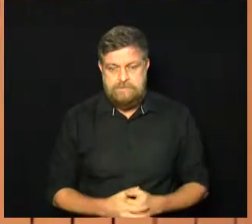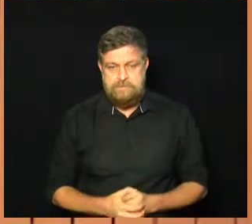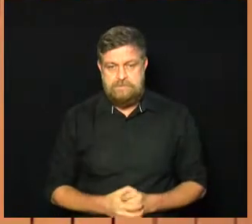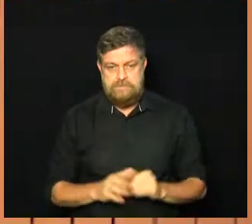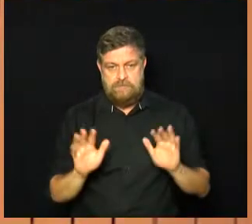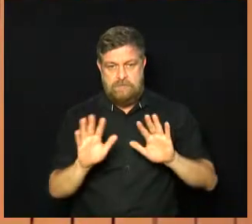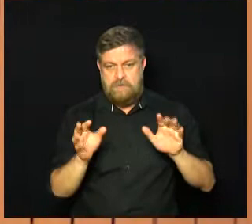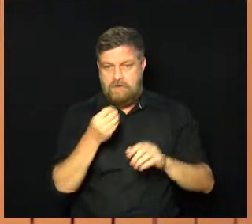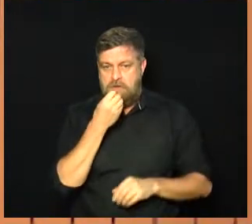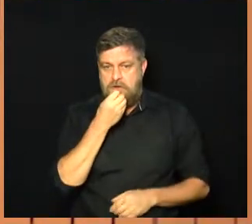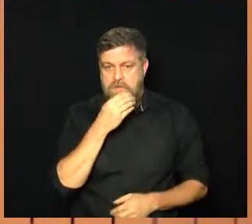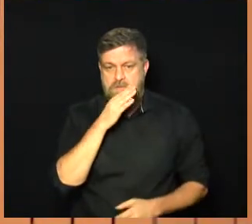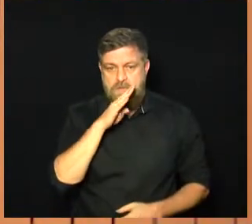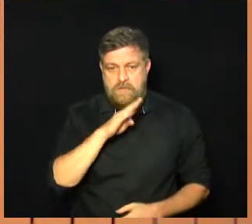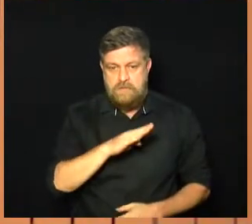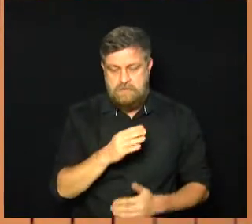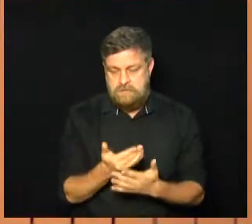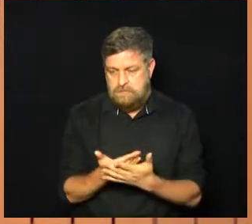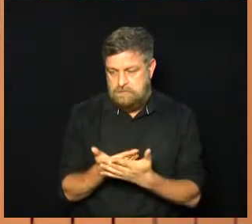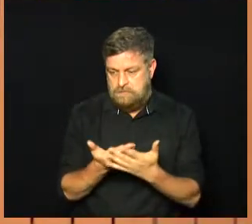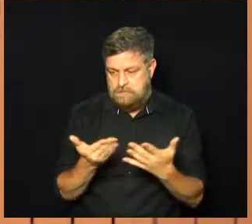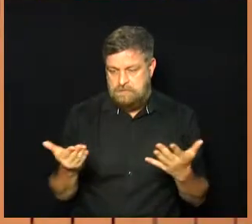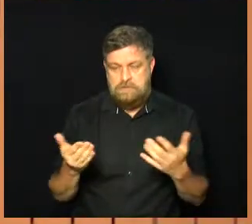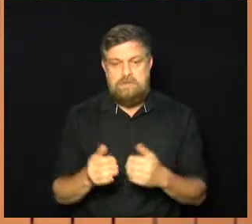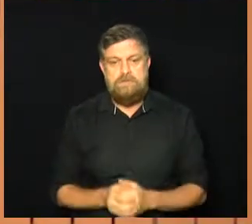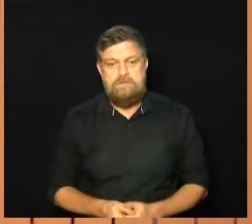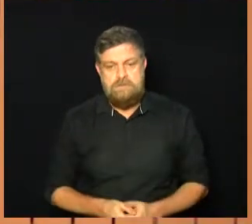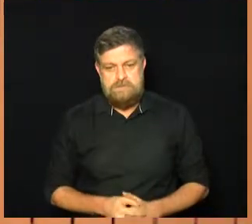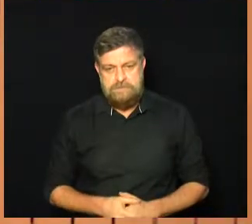Olá, boa tarde a todas, todos e todes.